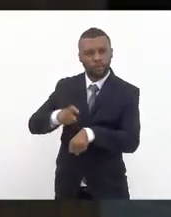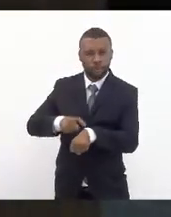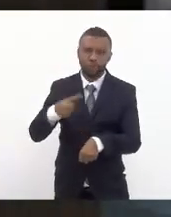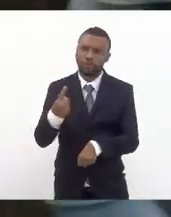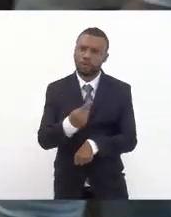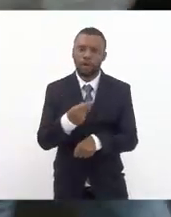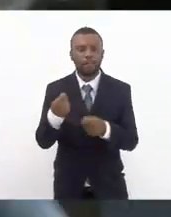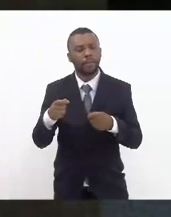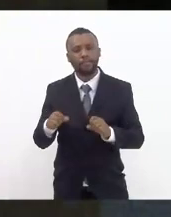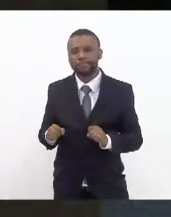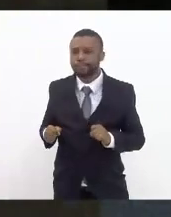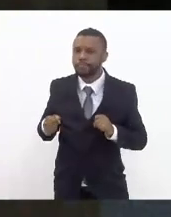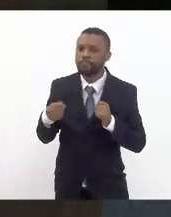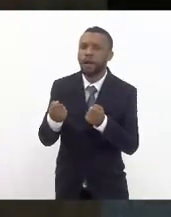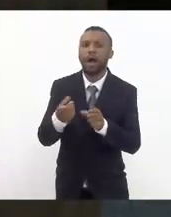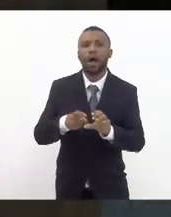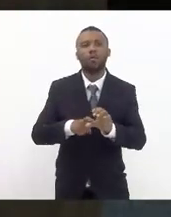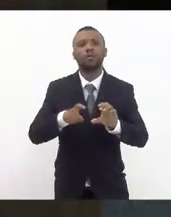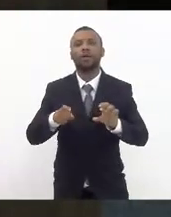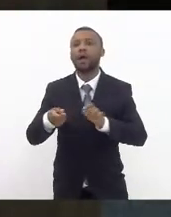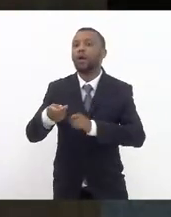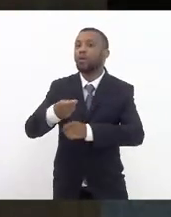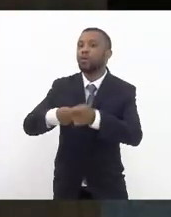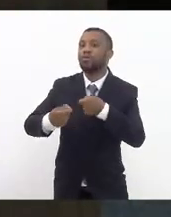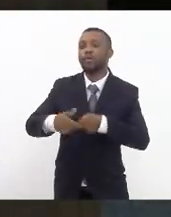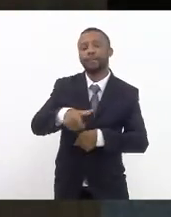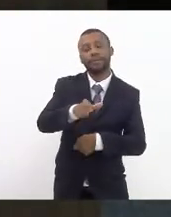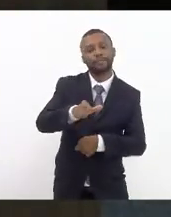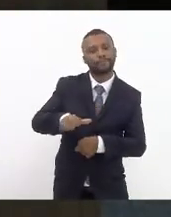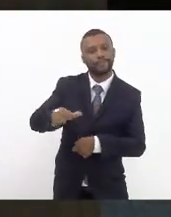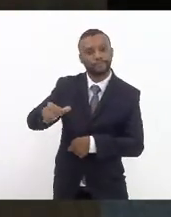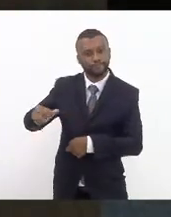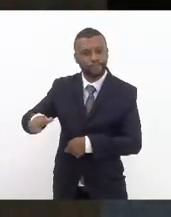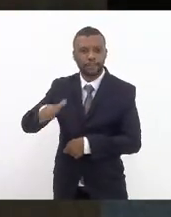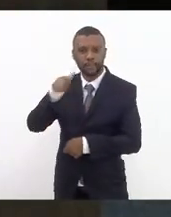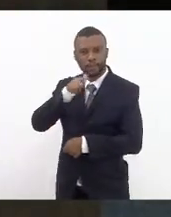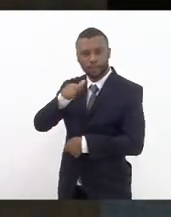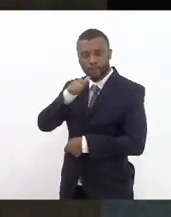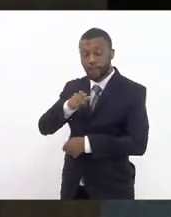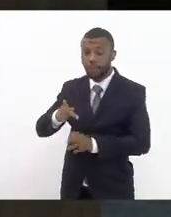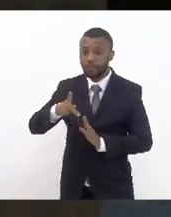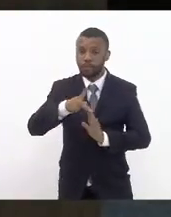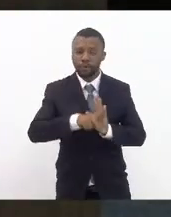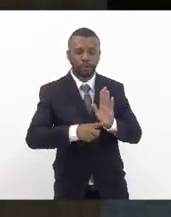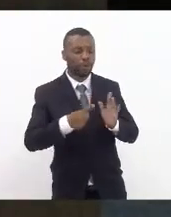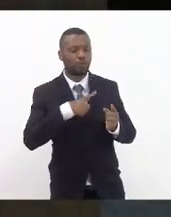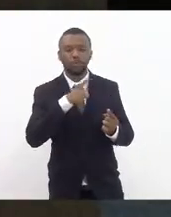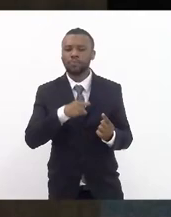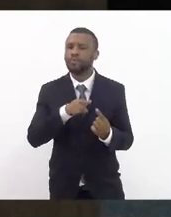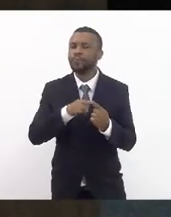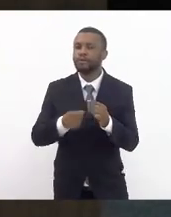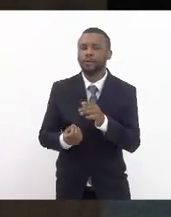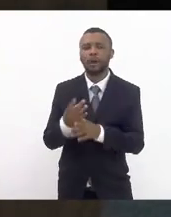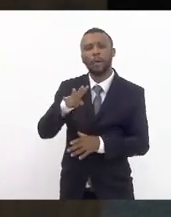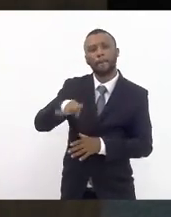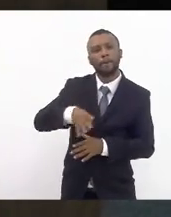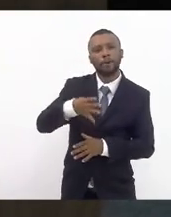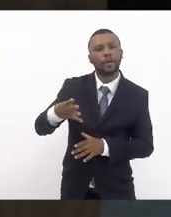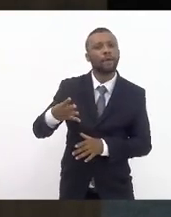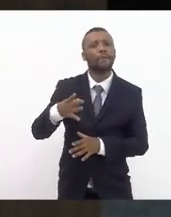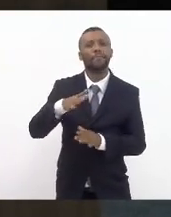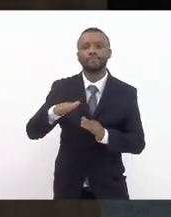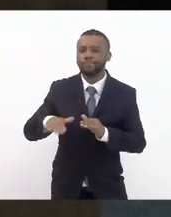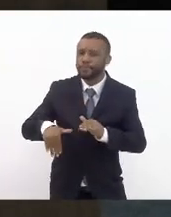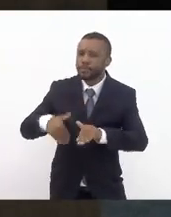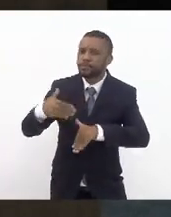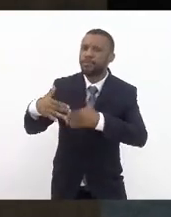fortalecer a autonomia econômica das mulheres, né? O presente projeto tem por objetivo instituir programa para